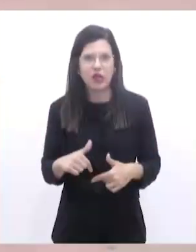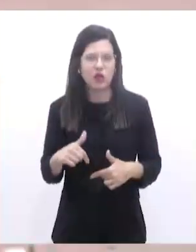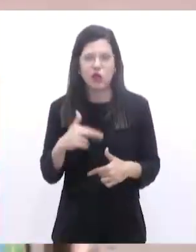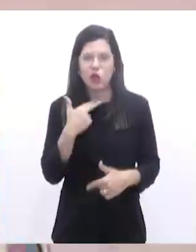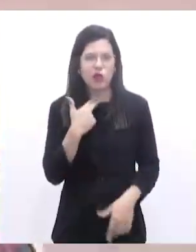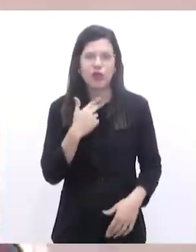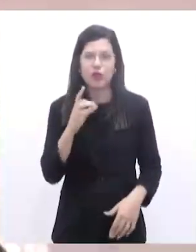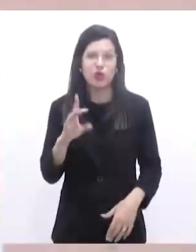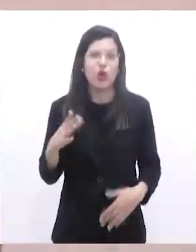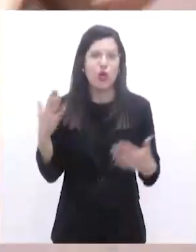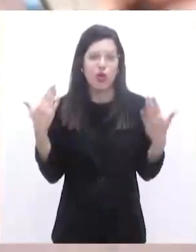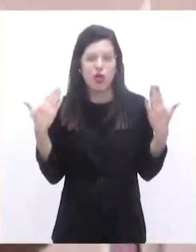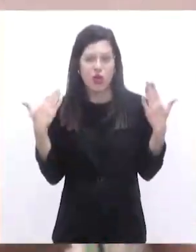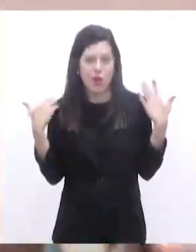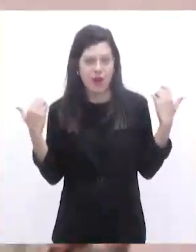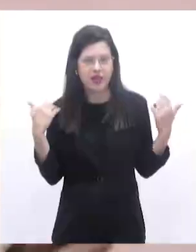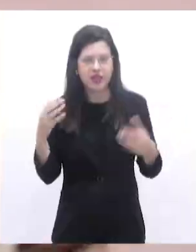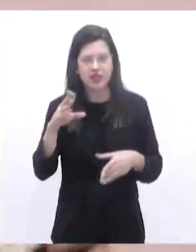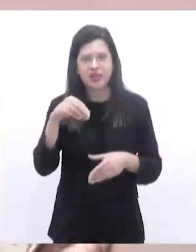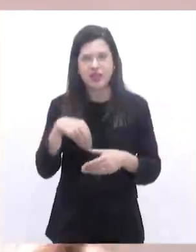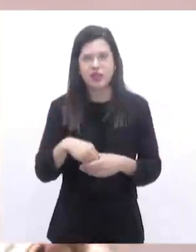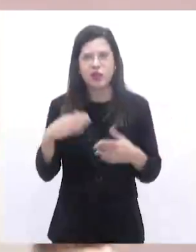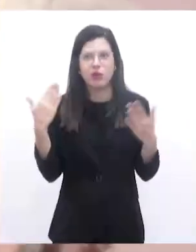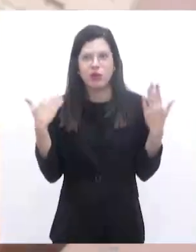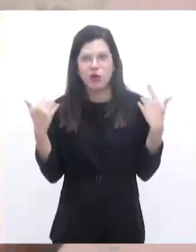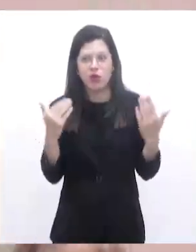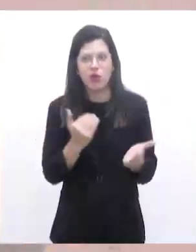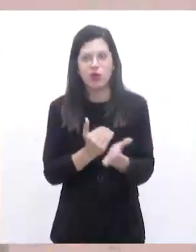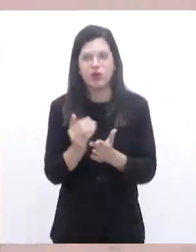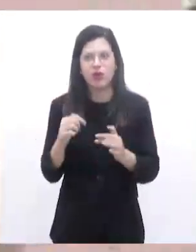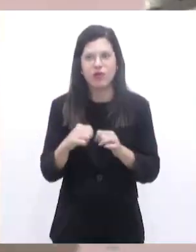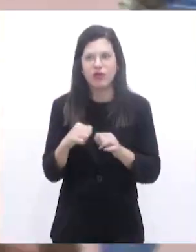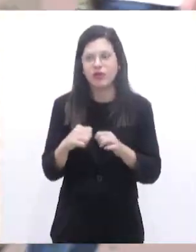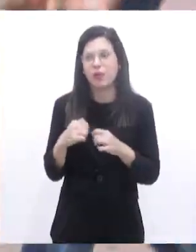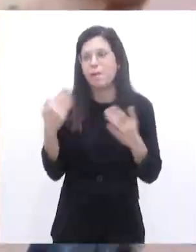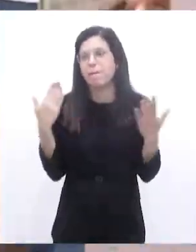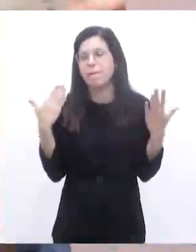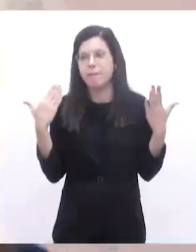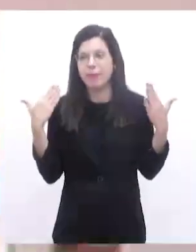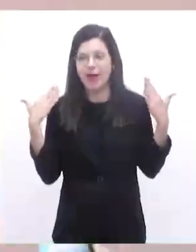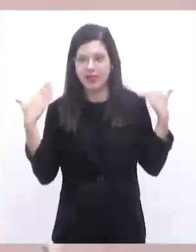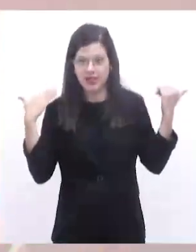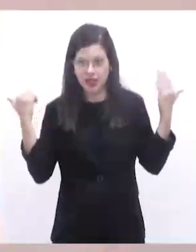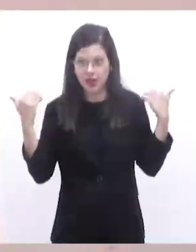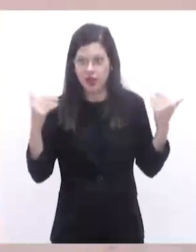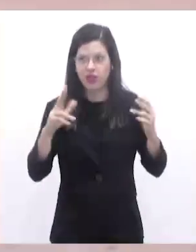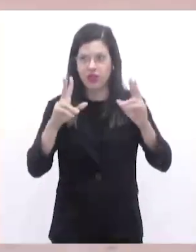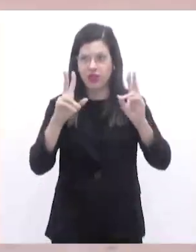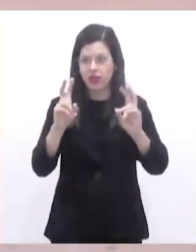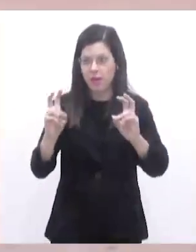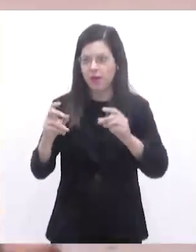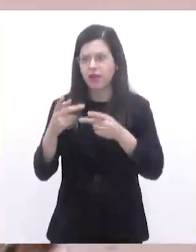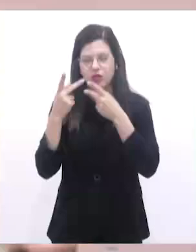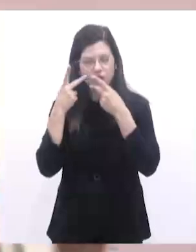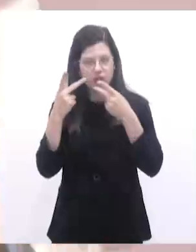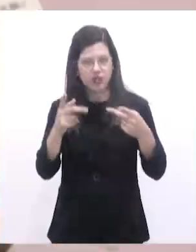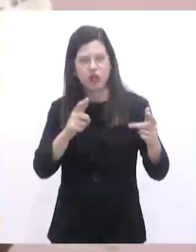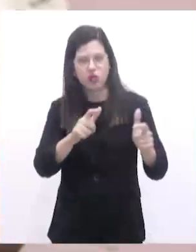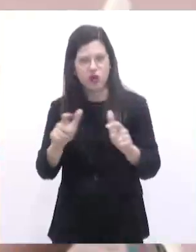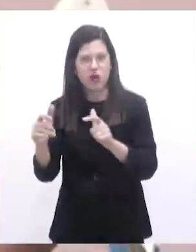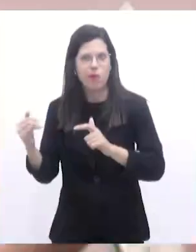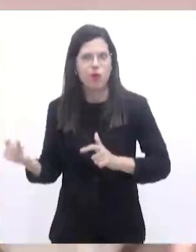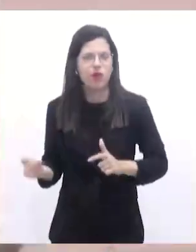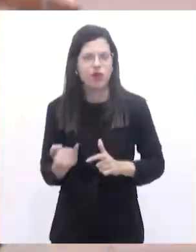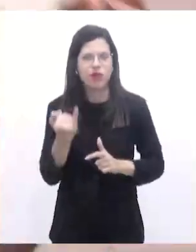nos passeios. Então a gente, dentro dos passeios, começou a realizar passeios temáticos e visita a lugares importantes também. E a gente